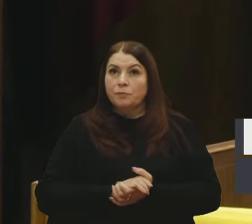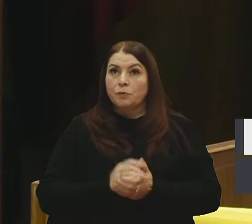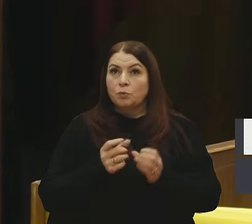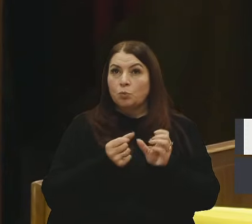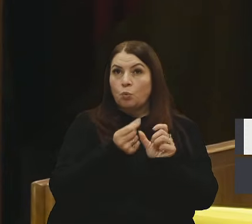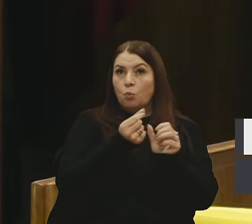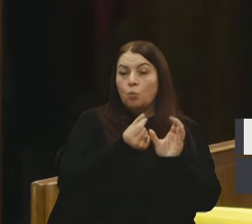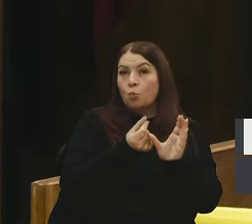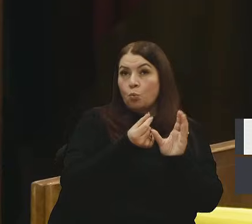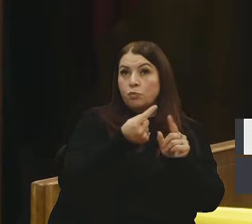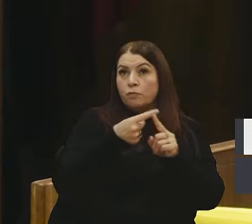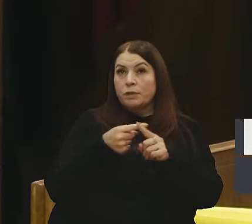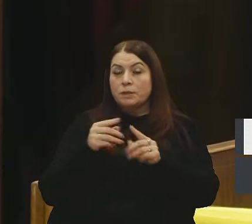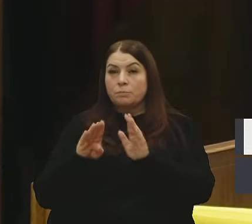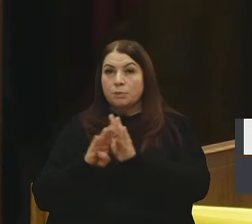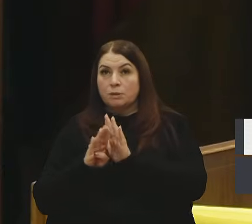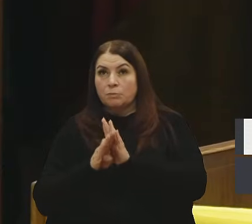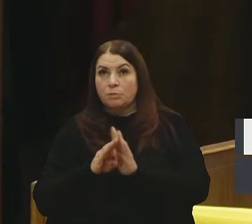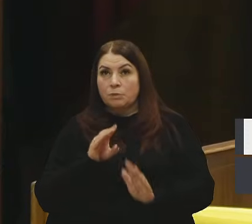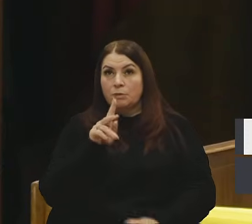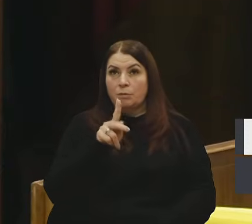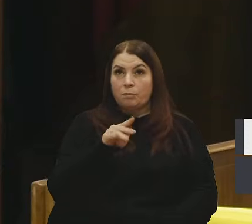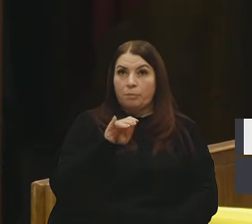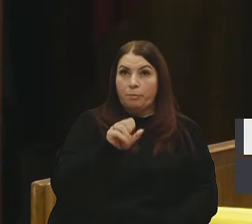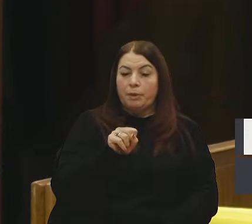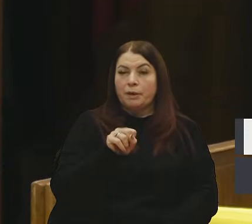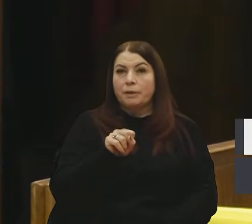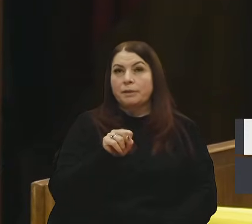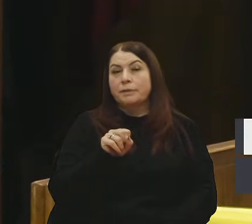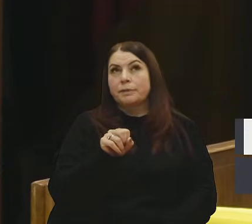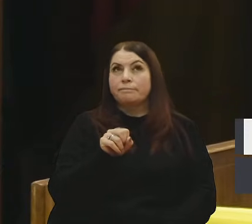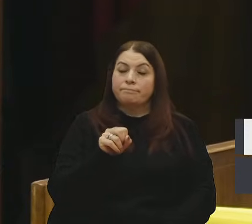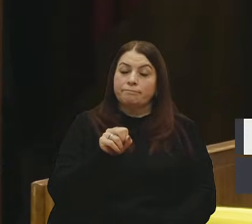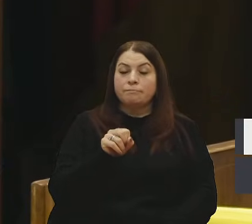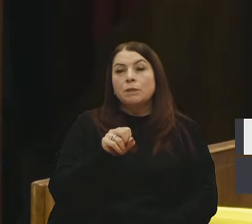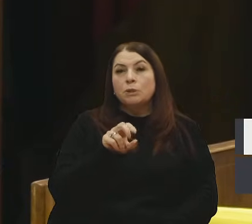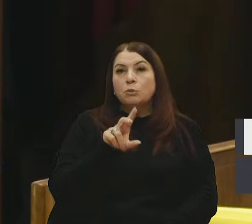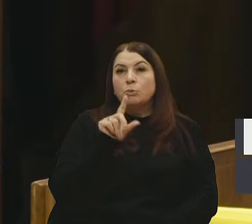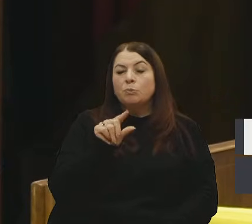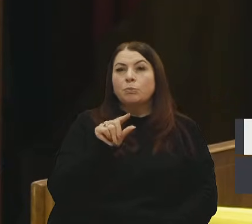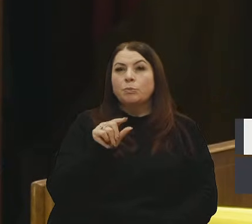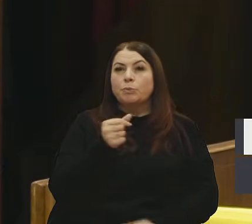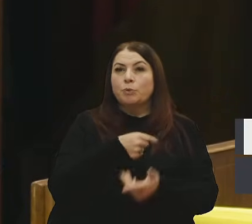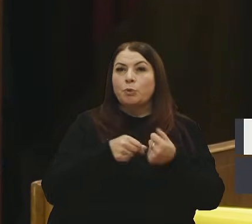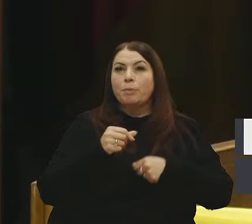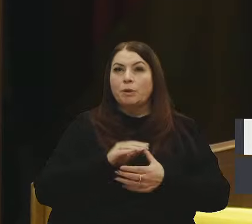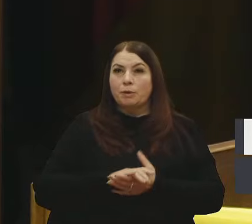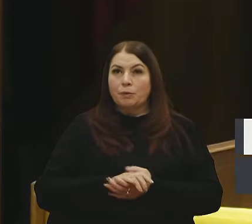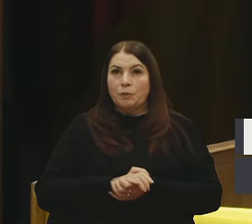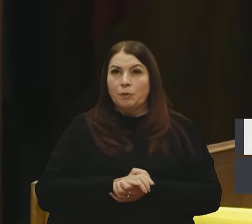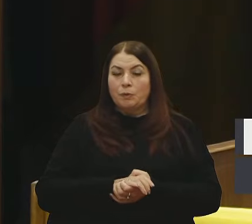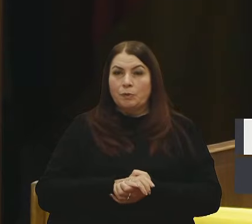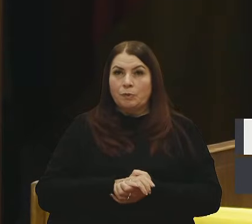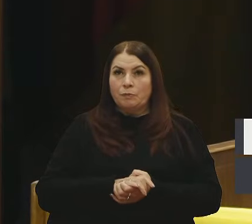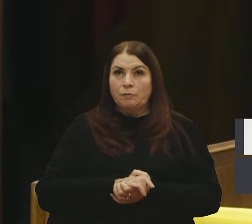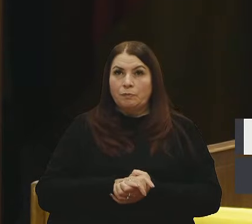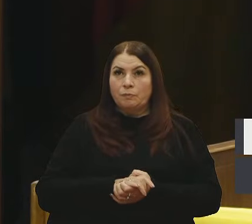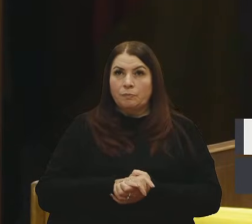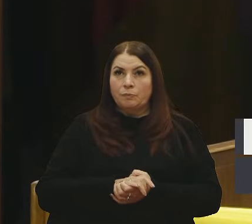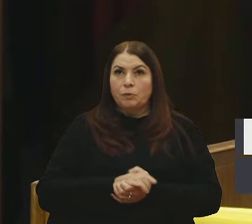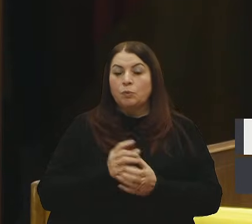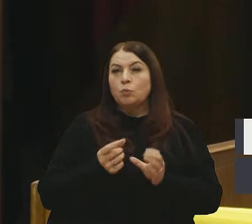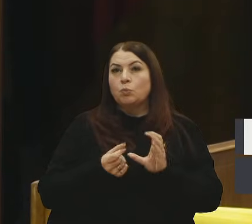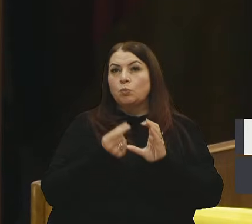custo-benefício. E OPEX é uma sigla utilizada em economia para falar de custos